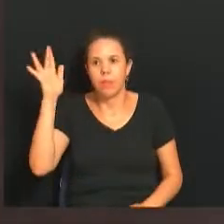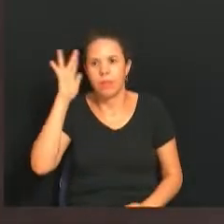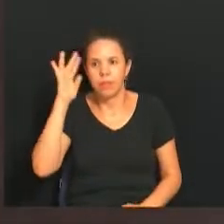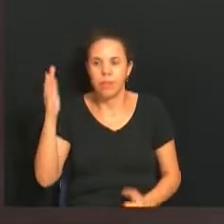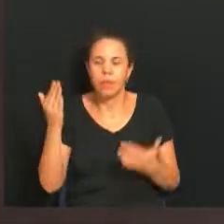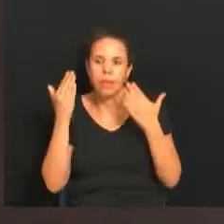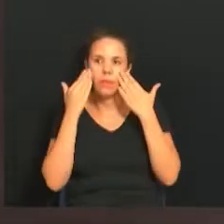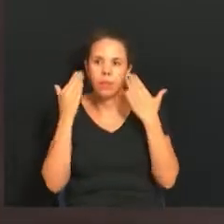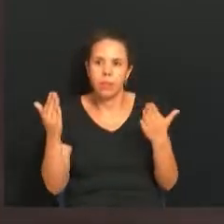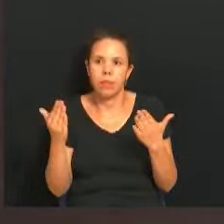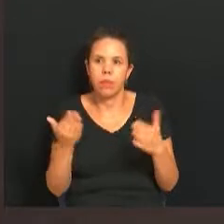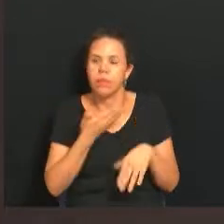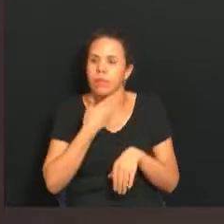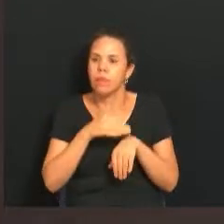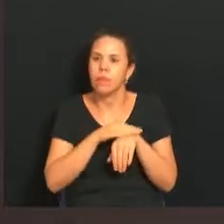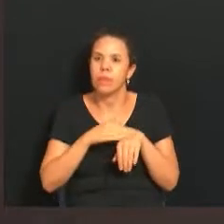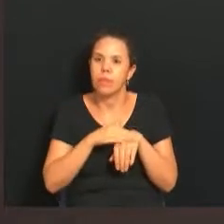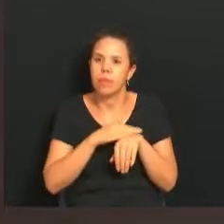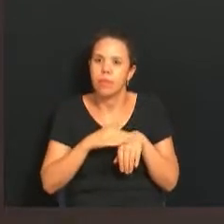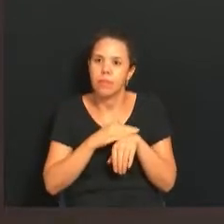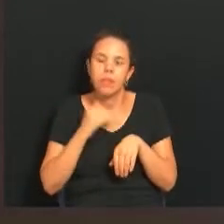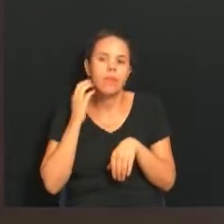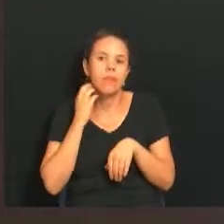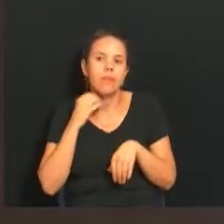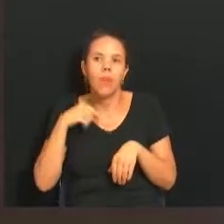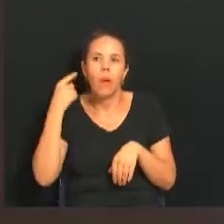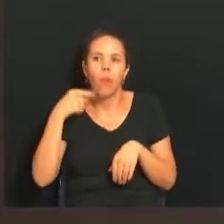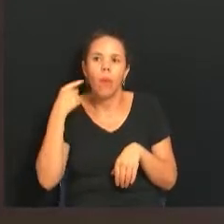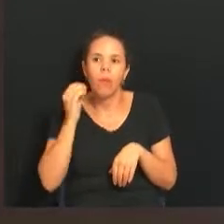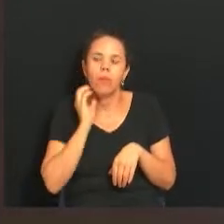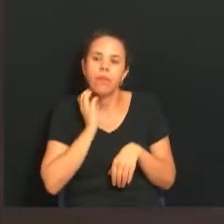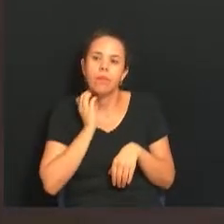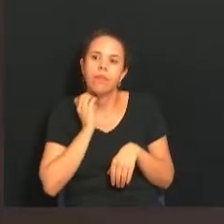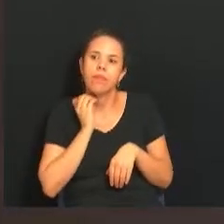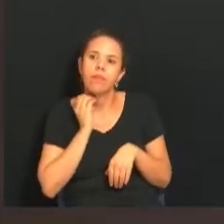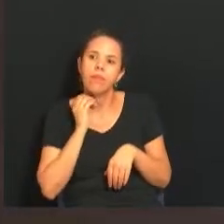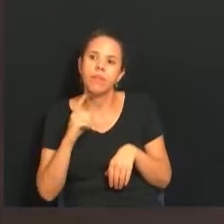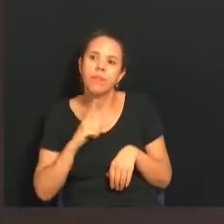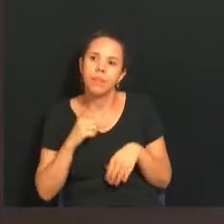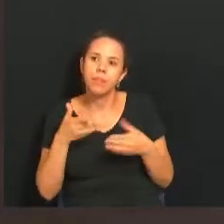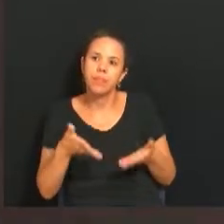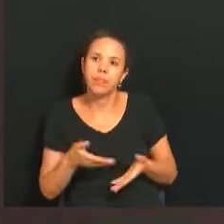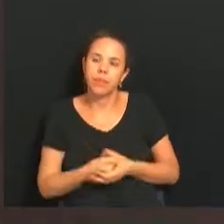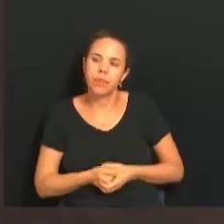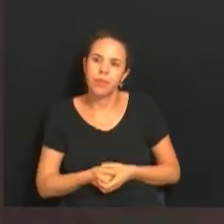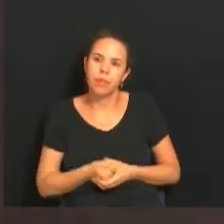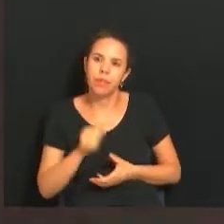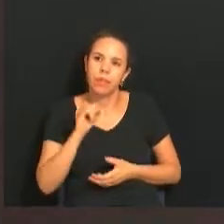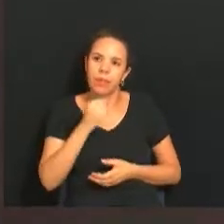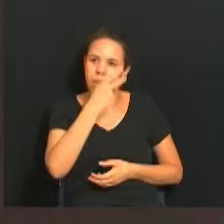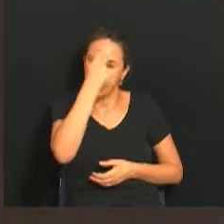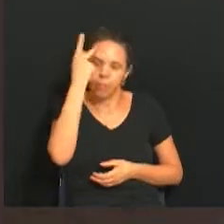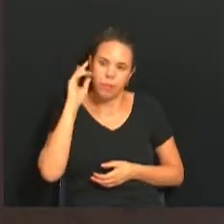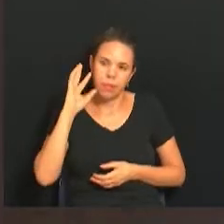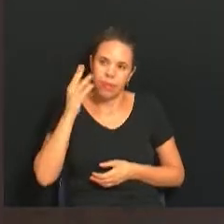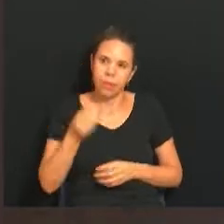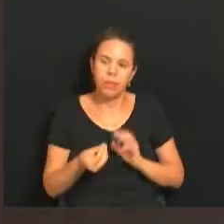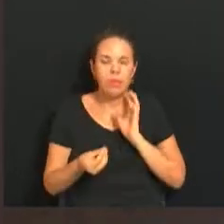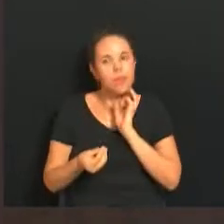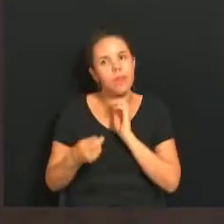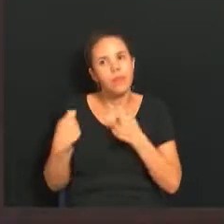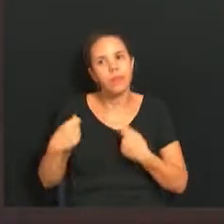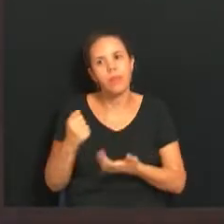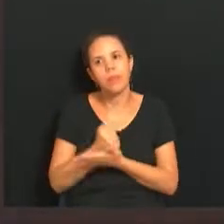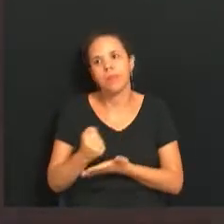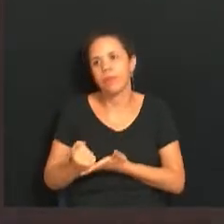de uma conversa com esse advogado que nós temos aqui, se a pessoa entender que deva contratar ele,